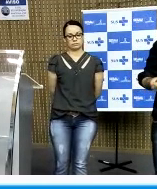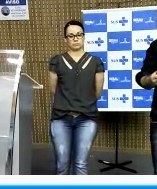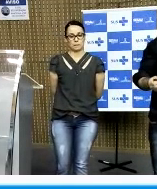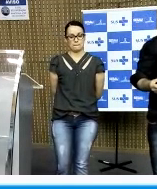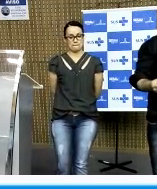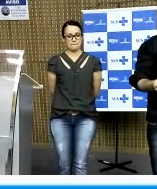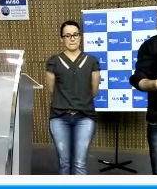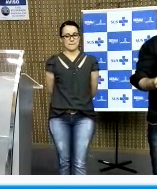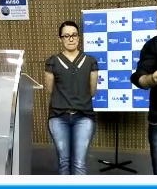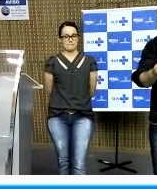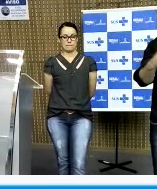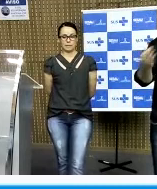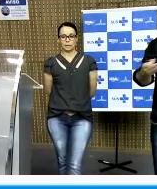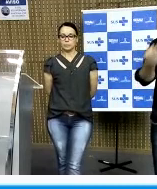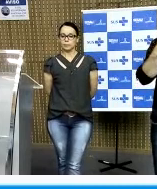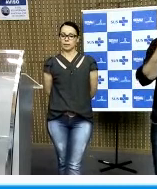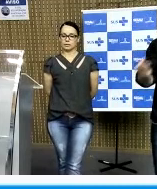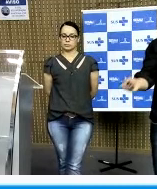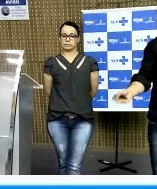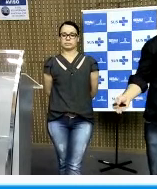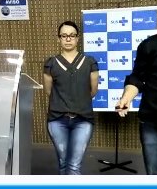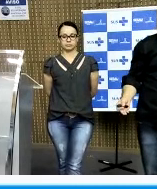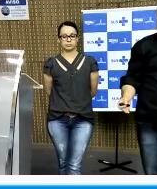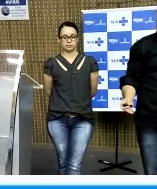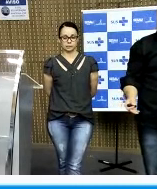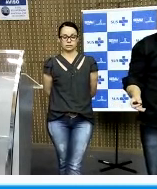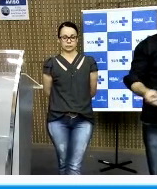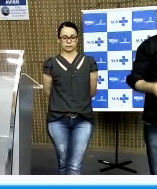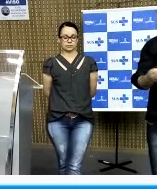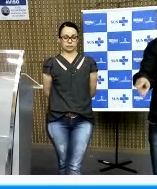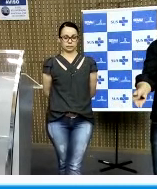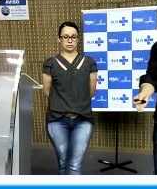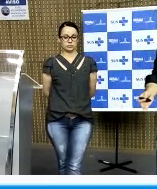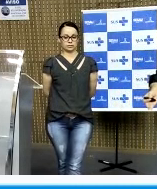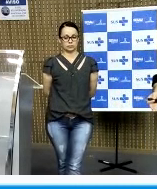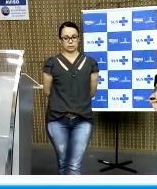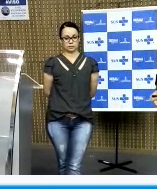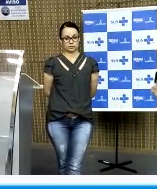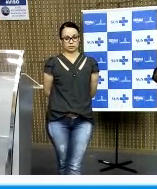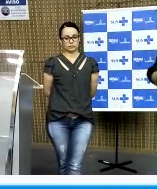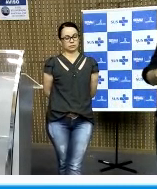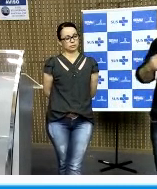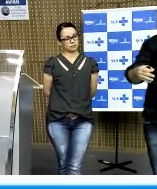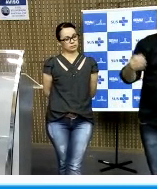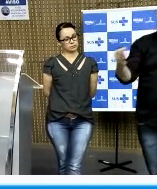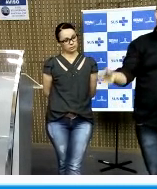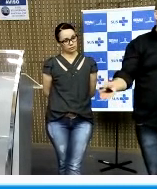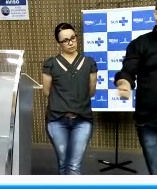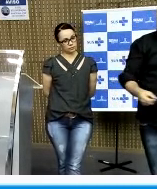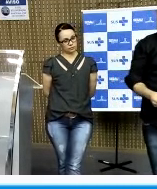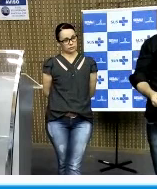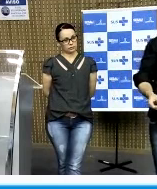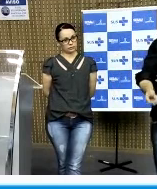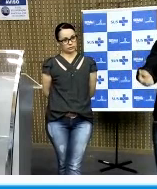ser digitado isso daí, e junto à gestante para trazer o seu companheiro também para consulta, fortalecer esse vínculo, né? Pai, mãe